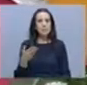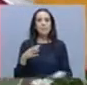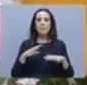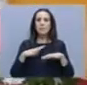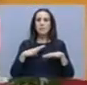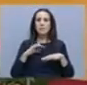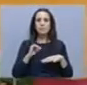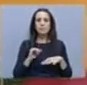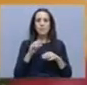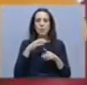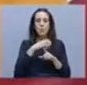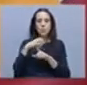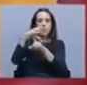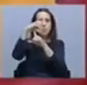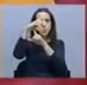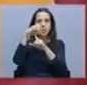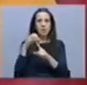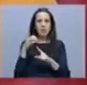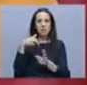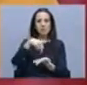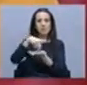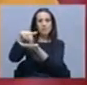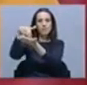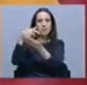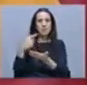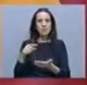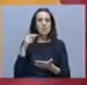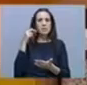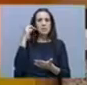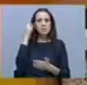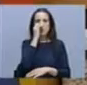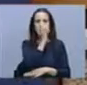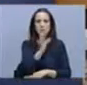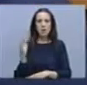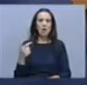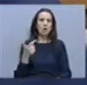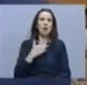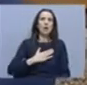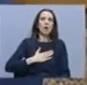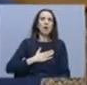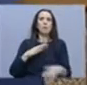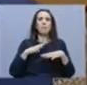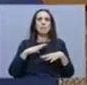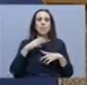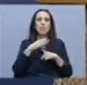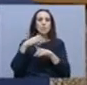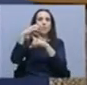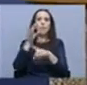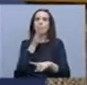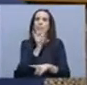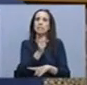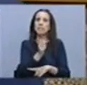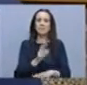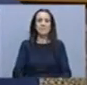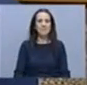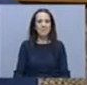de balão de ar quente nas cerejeiras em flor. Um passeio de balão de ar quente nas cerejeiras em flor, eu queria tanto! Podem ter contacto